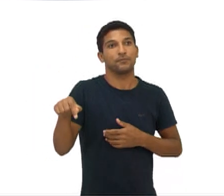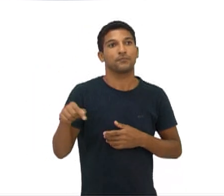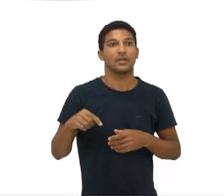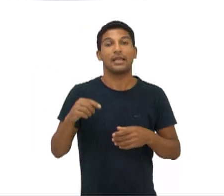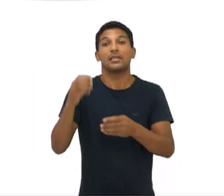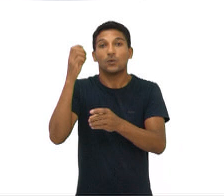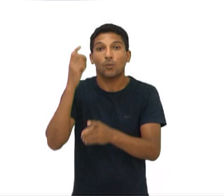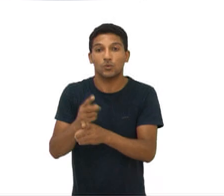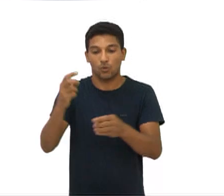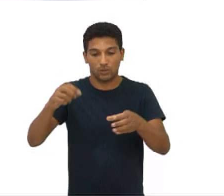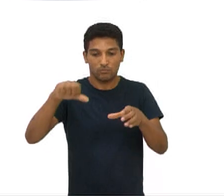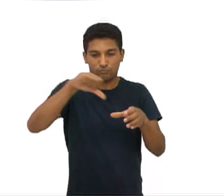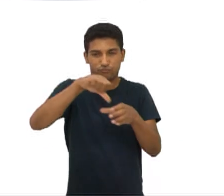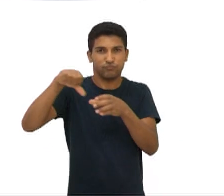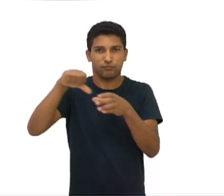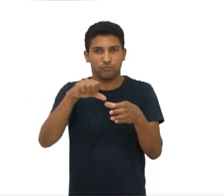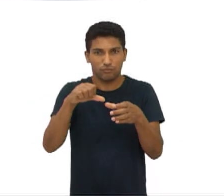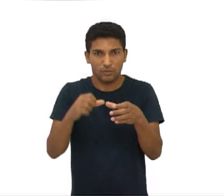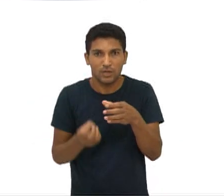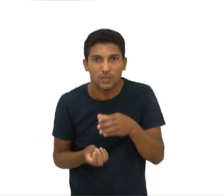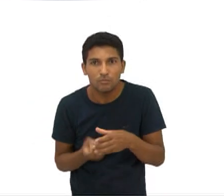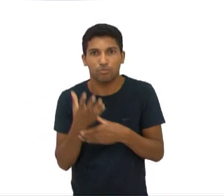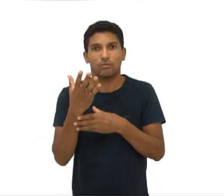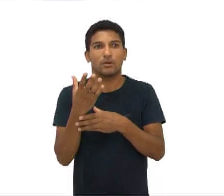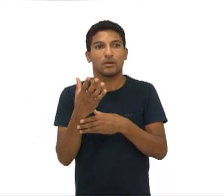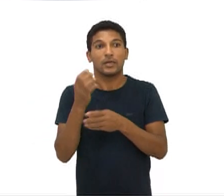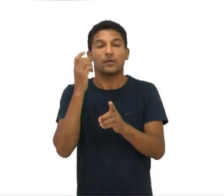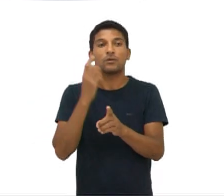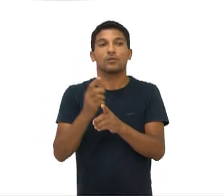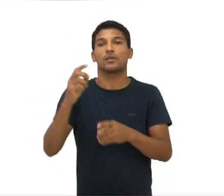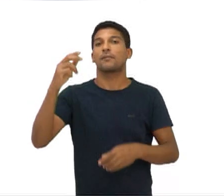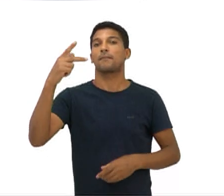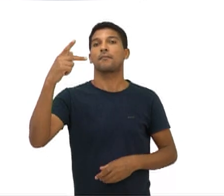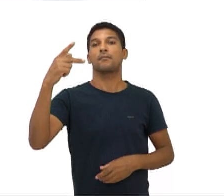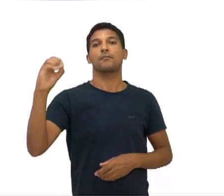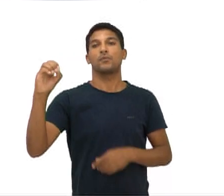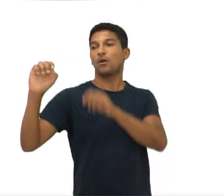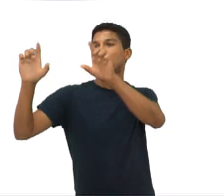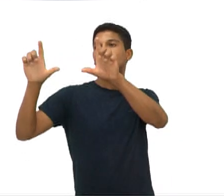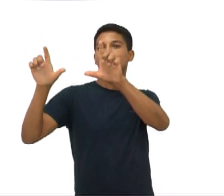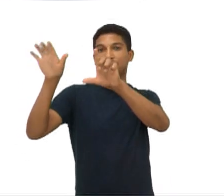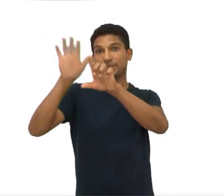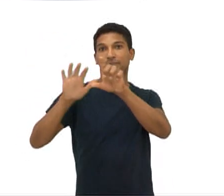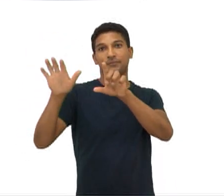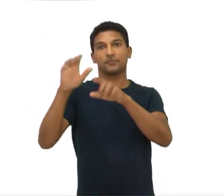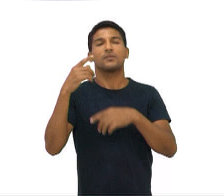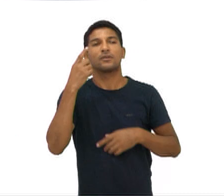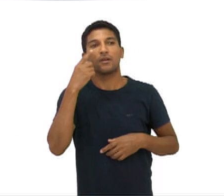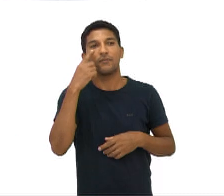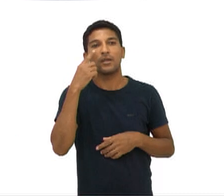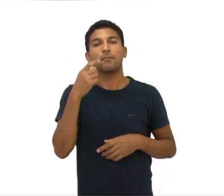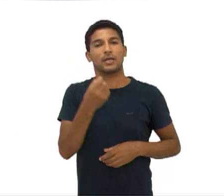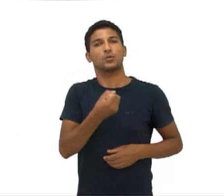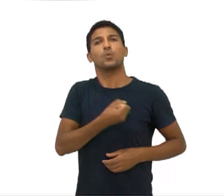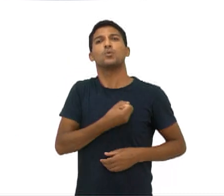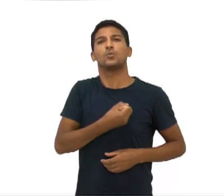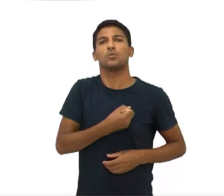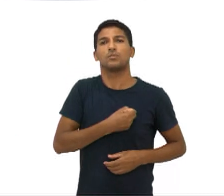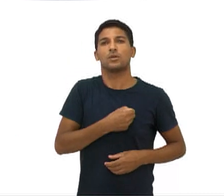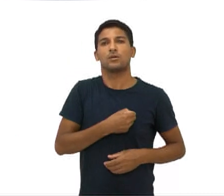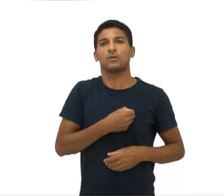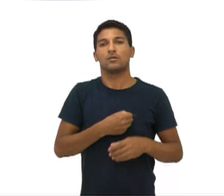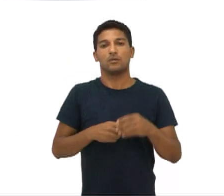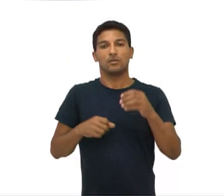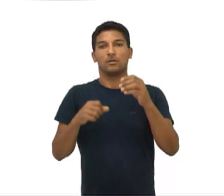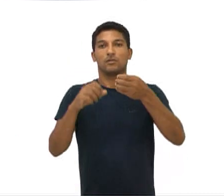tá? Qual será o número atômico e o nome do novo elemento formado quando o